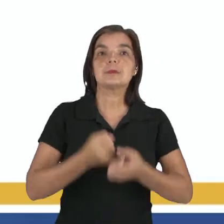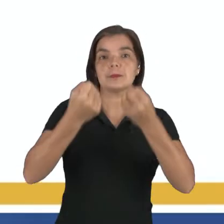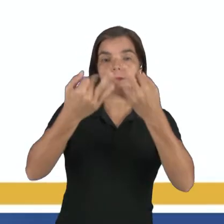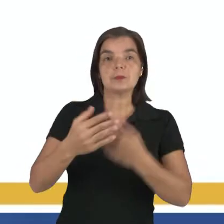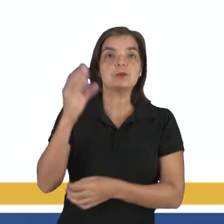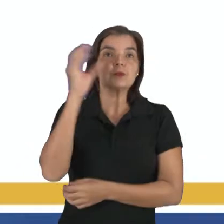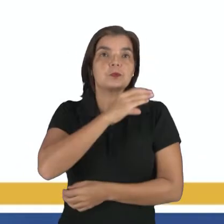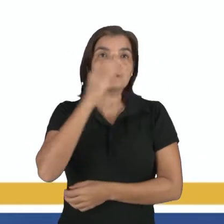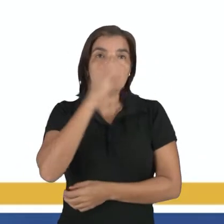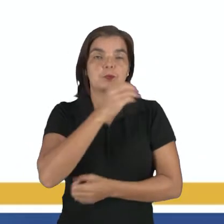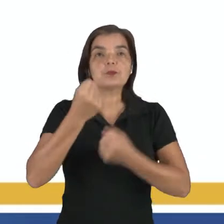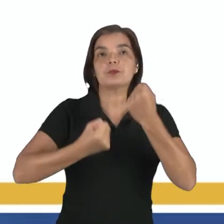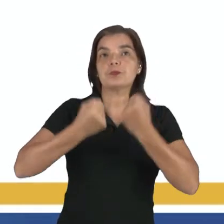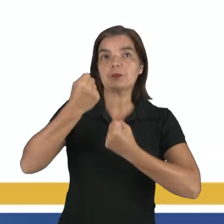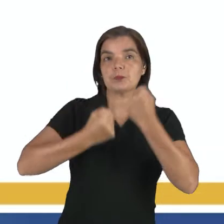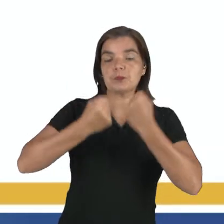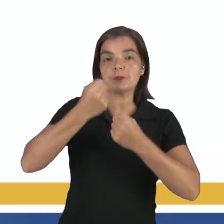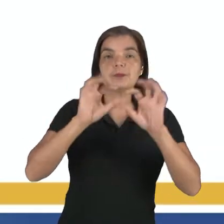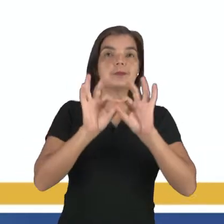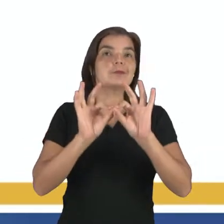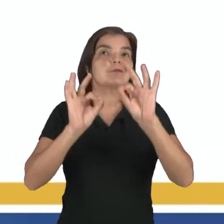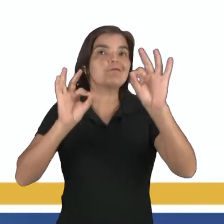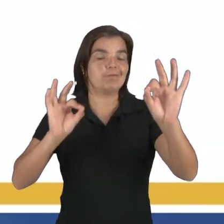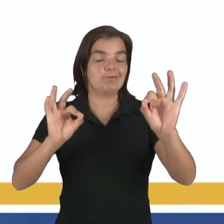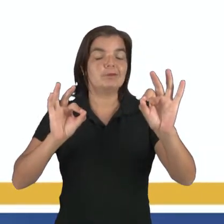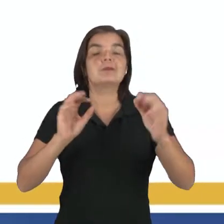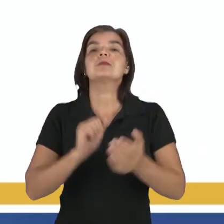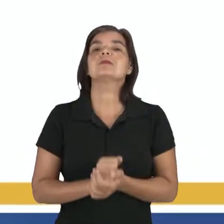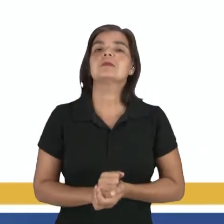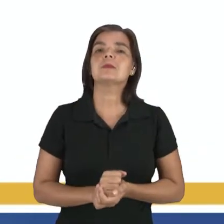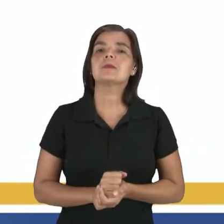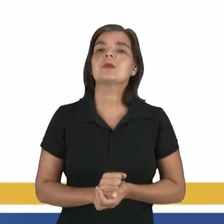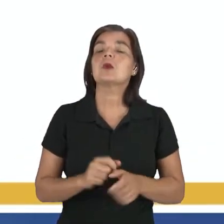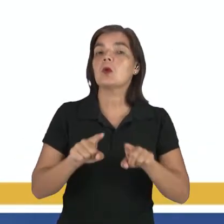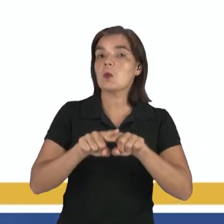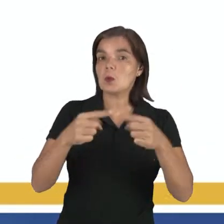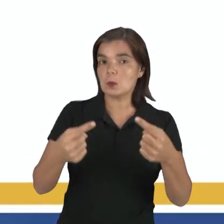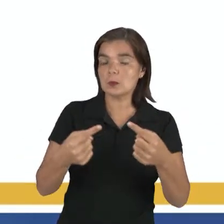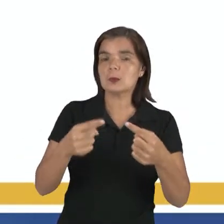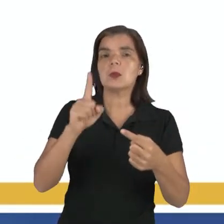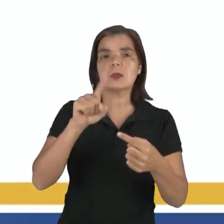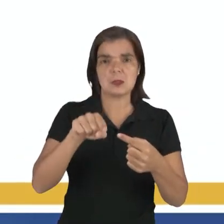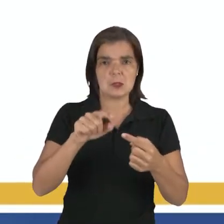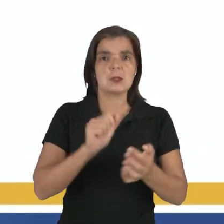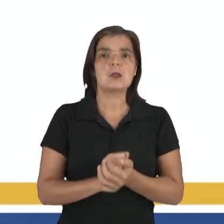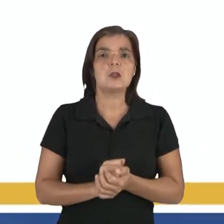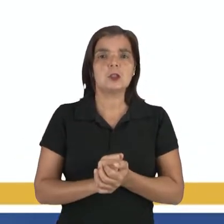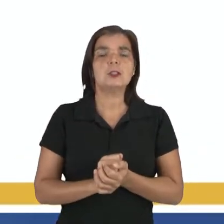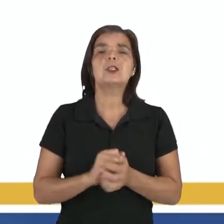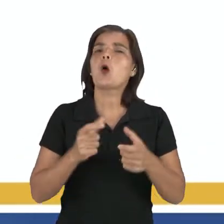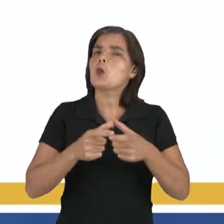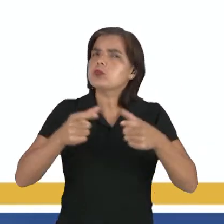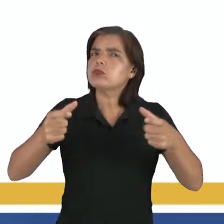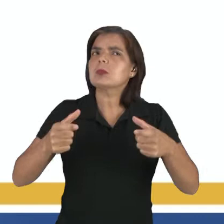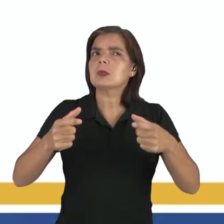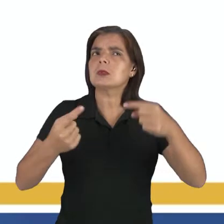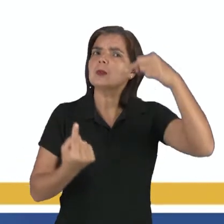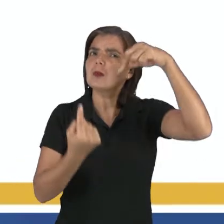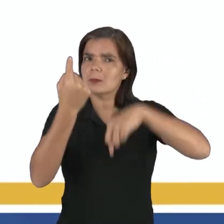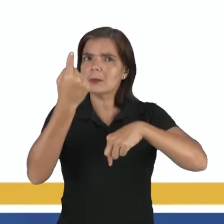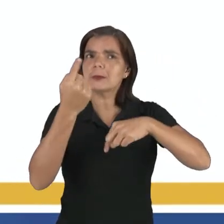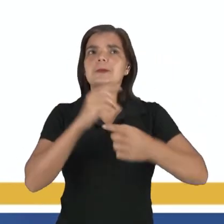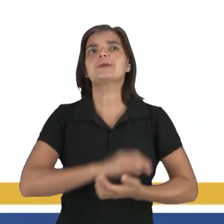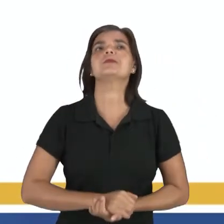letra tá dizendo a velocidade de um automóvel EA distância percorrida por ele são grandezas inversamente proporcionais